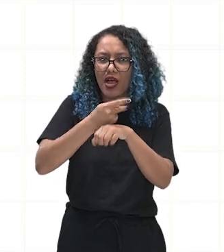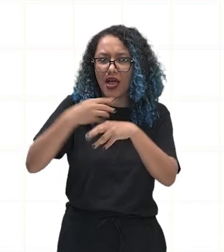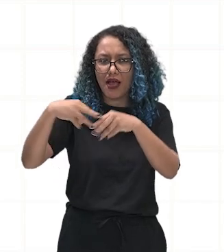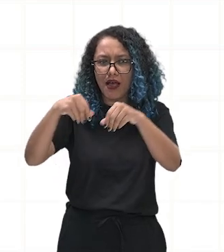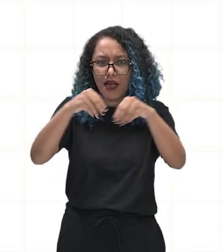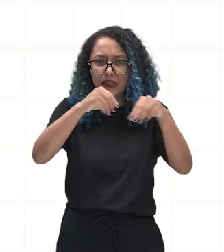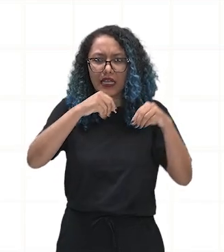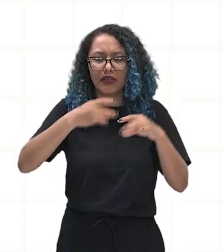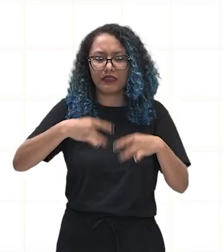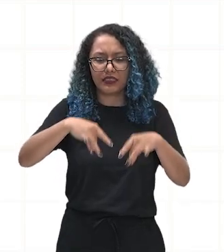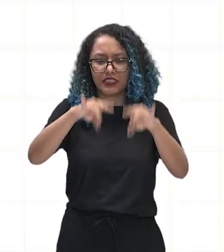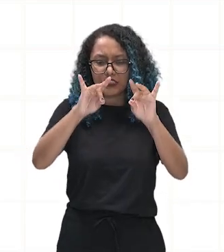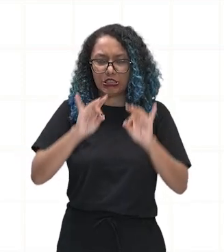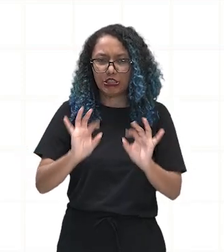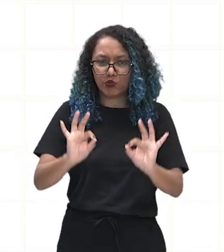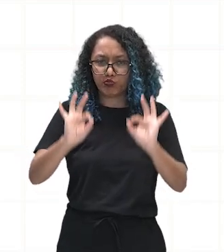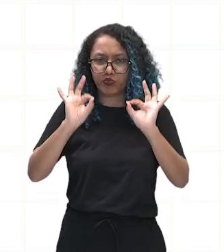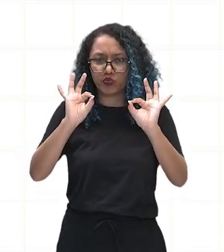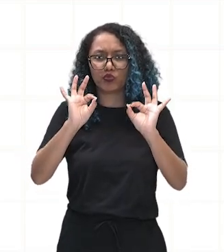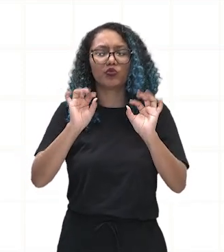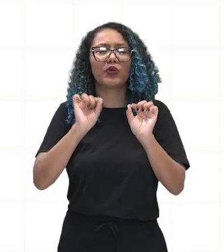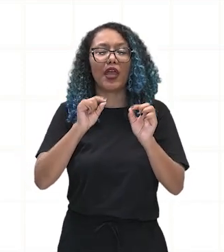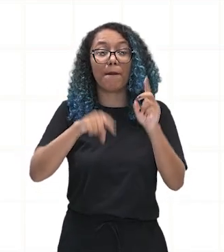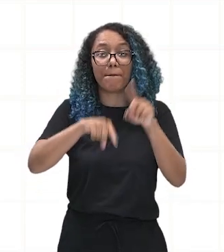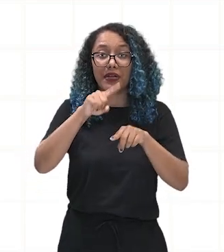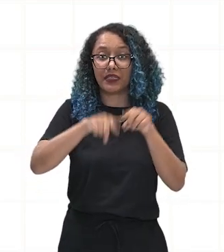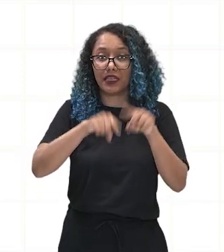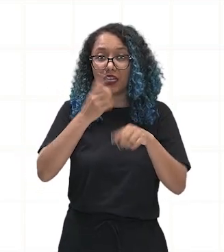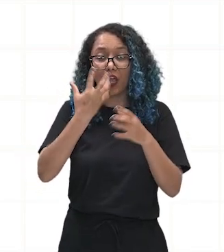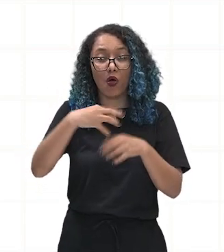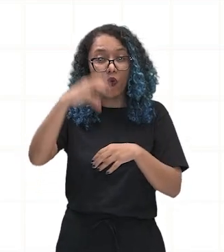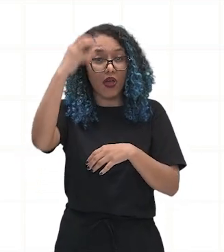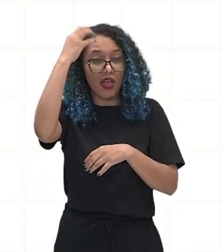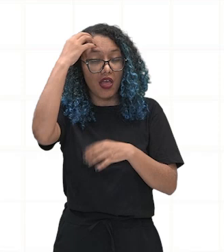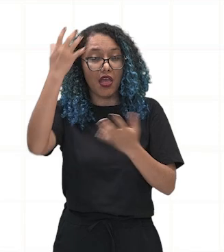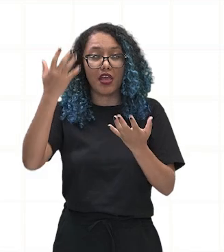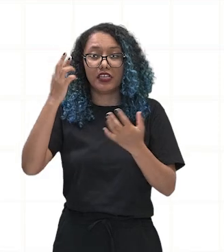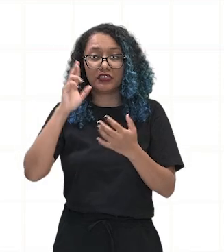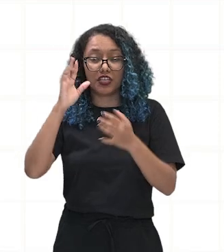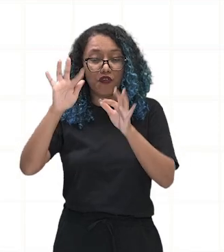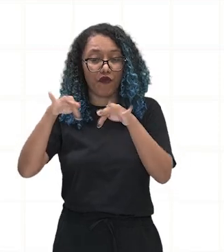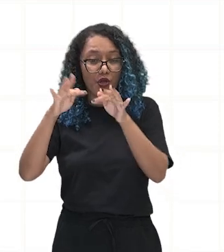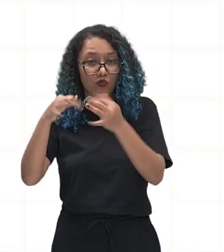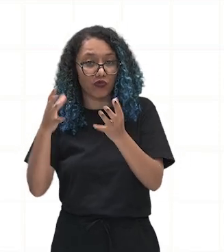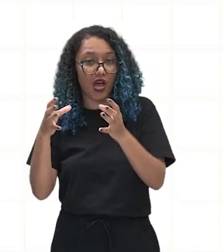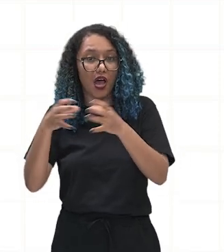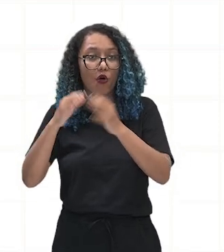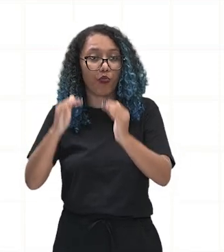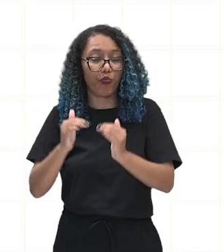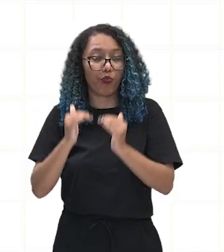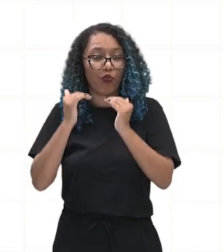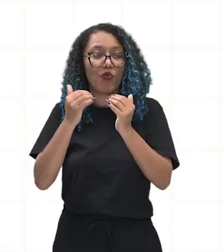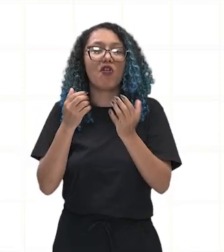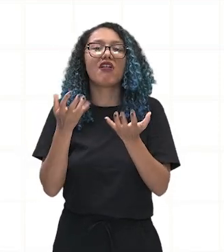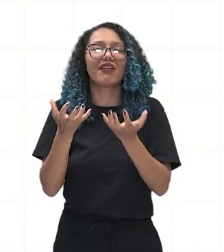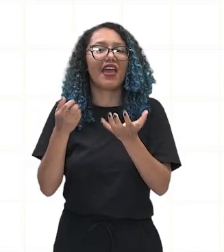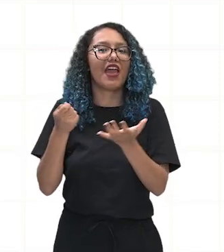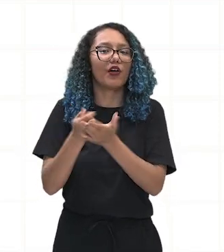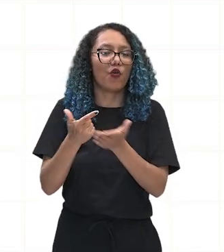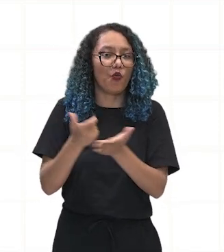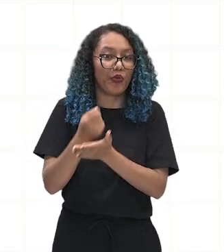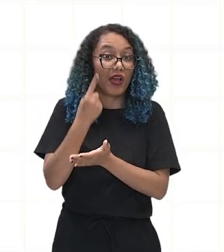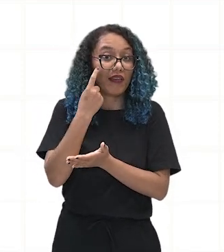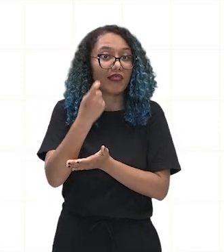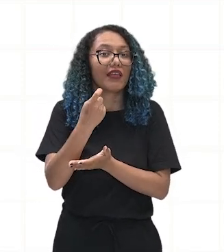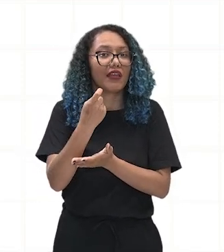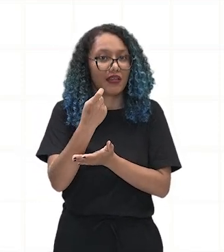justamente aquilo que os reis, os nobres e senhores feudais queriam comprar na Europa. Então, essas